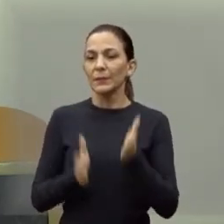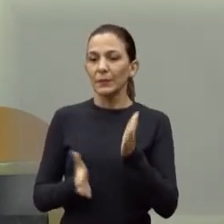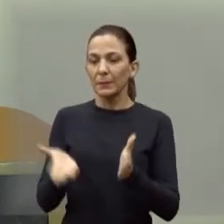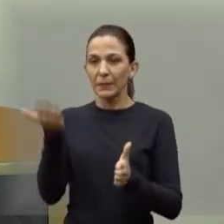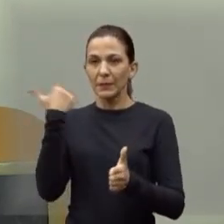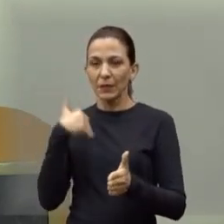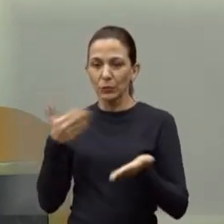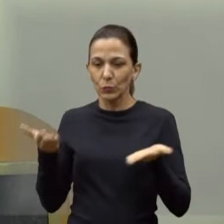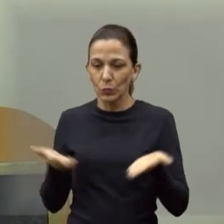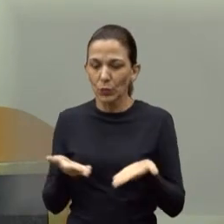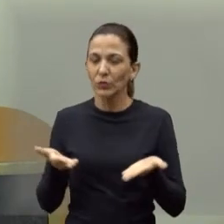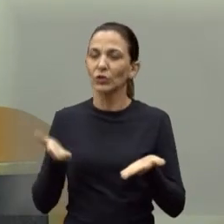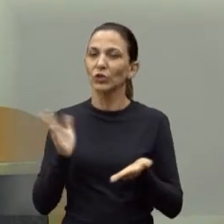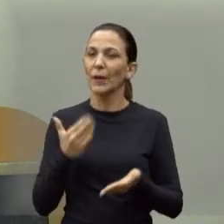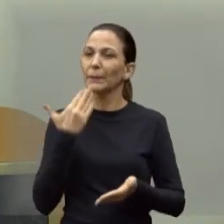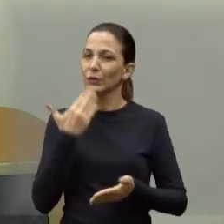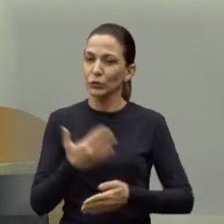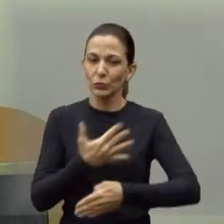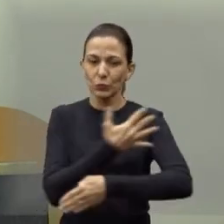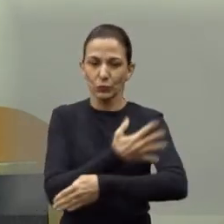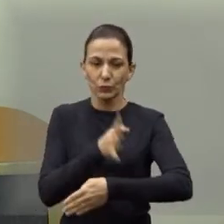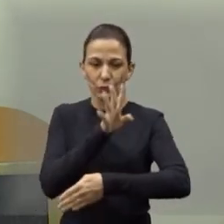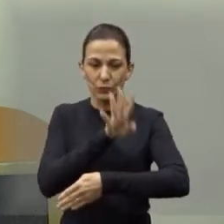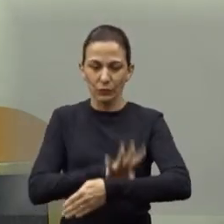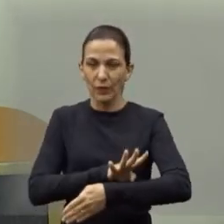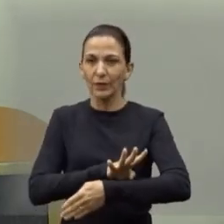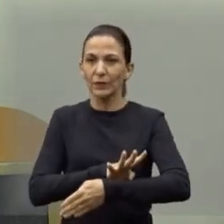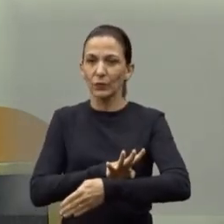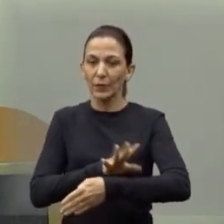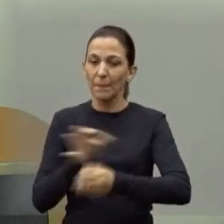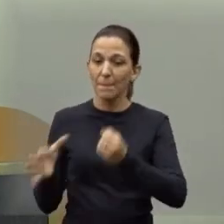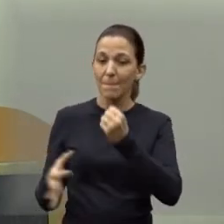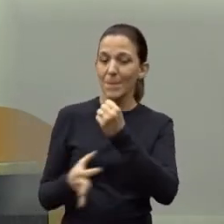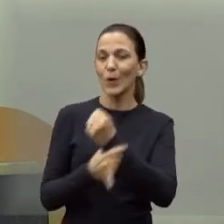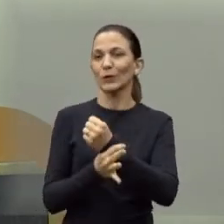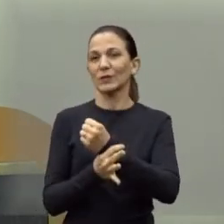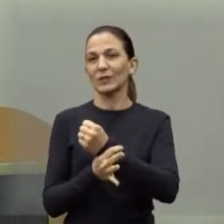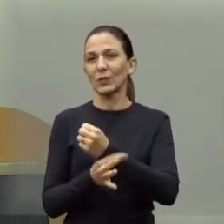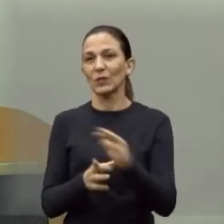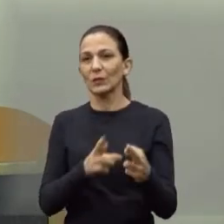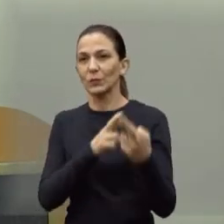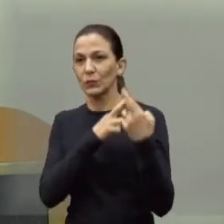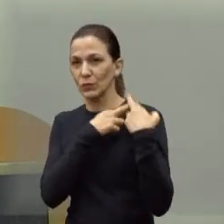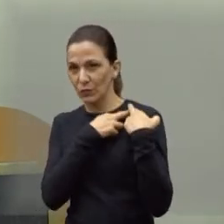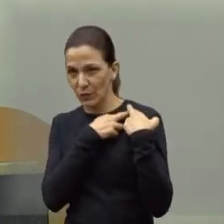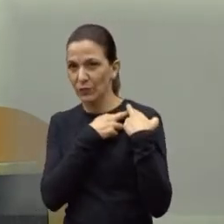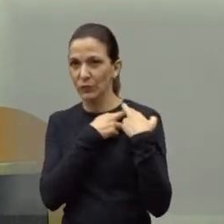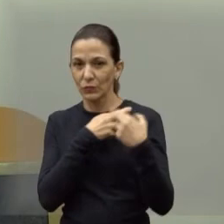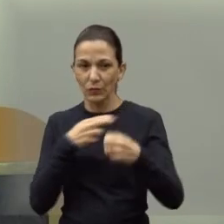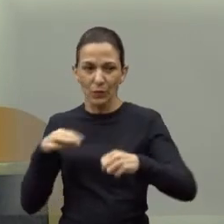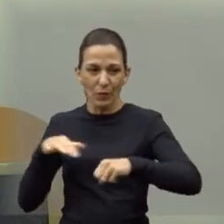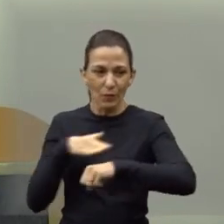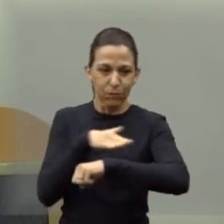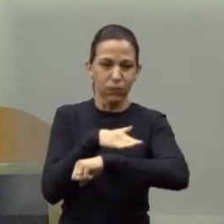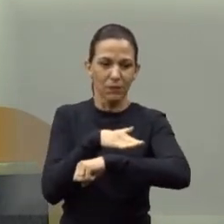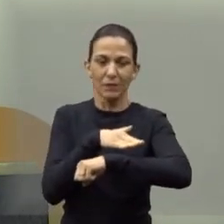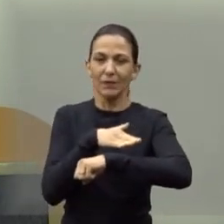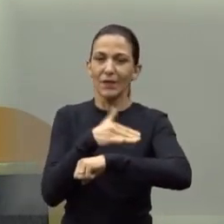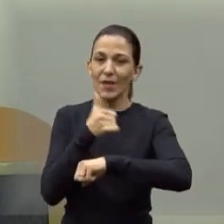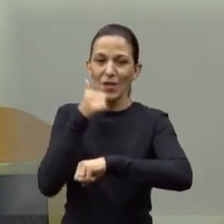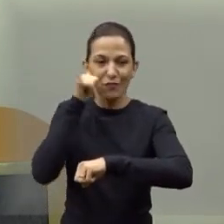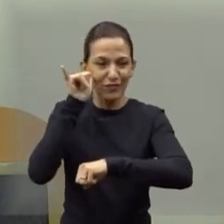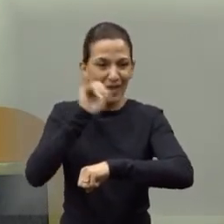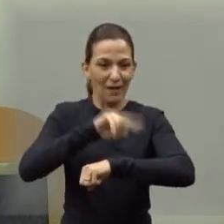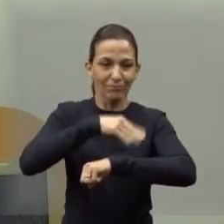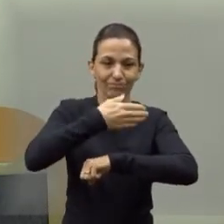pediram. Pois bem, o guarda-reio é um dispositivo de proteção responsável por absorver o impacto, desacelerar e impedir